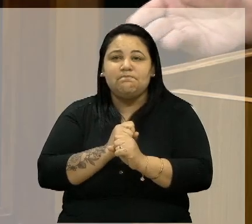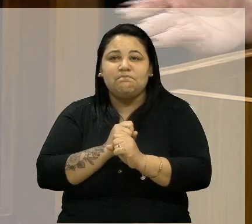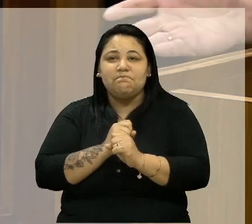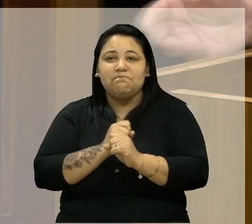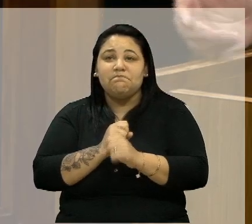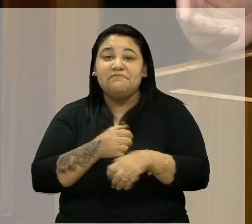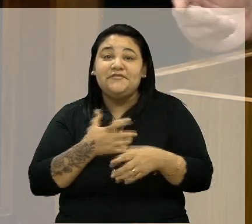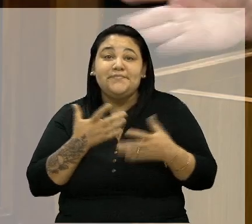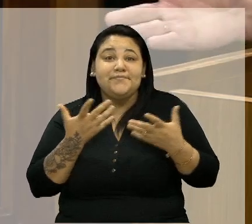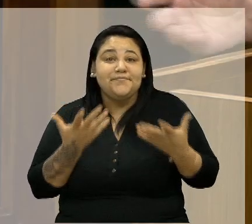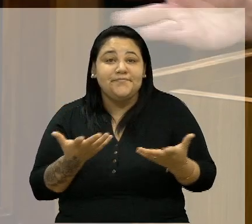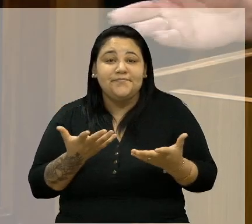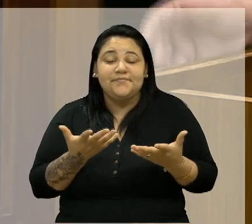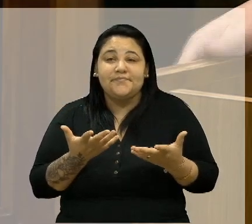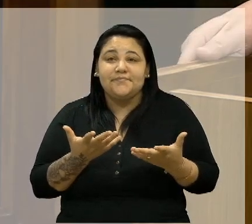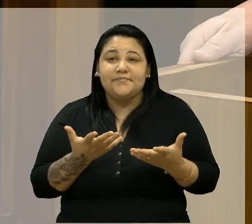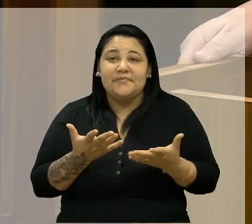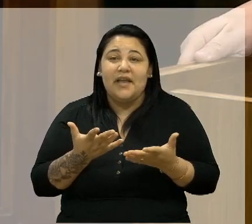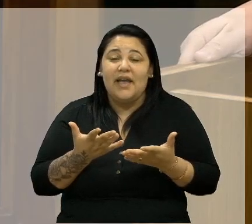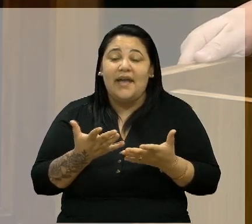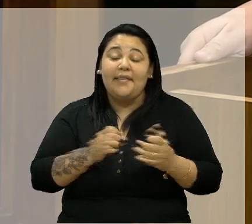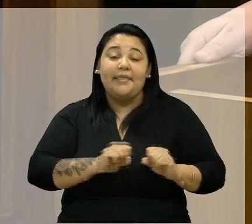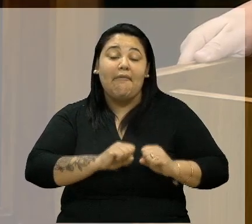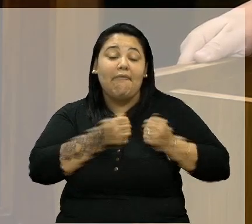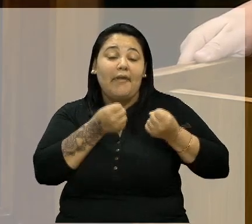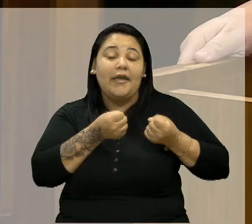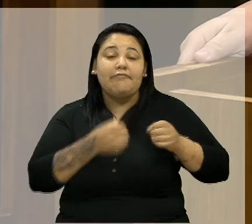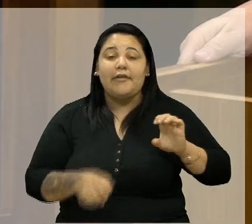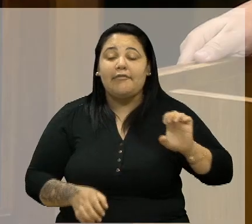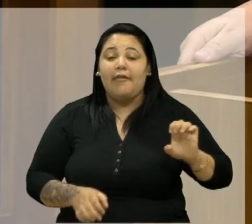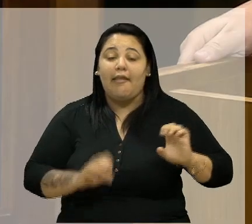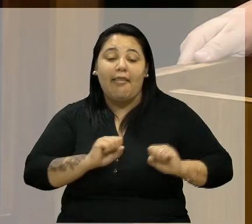isso fica passado o pano pela esquerda.